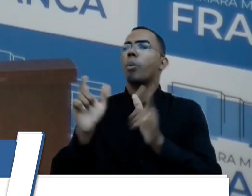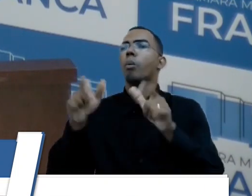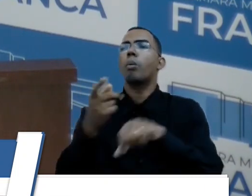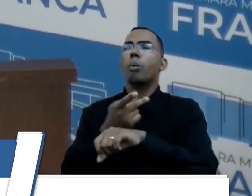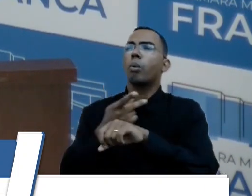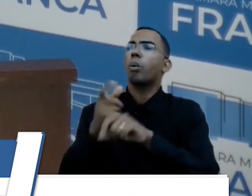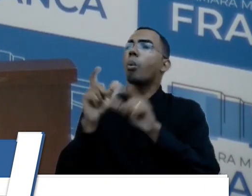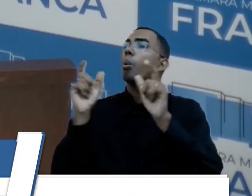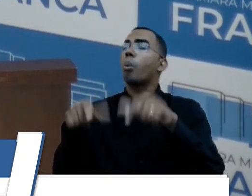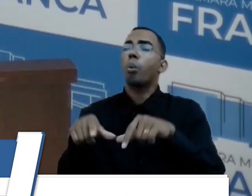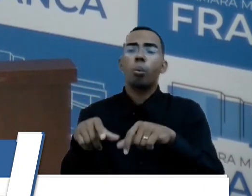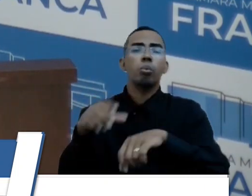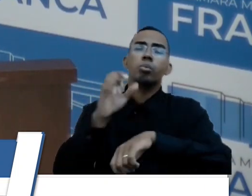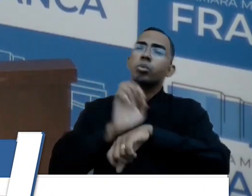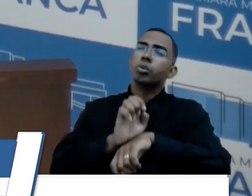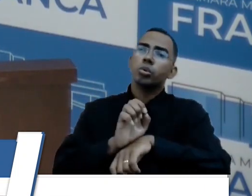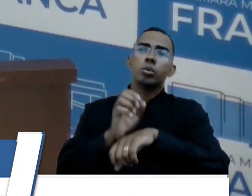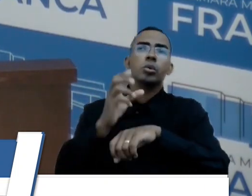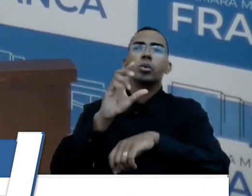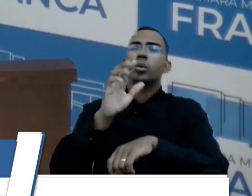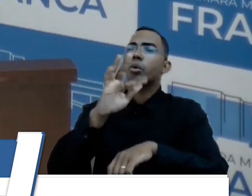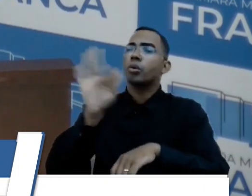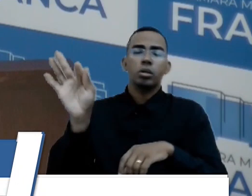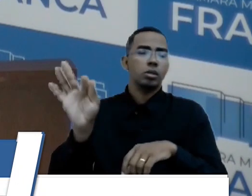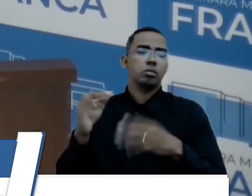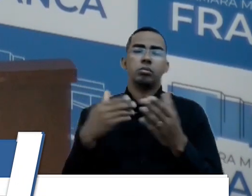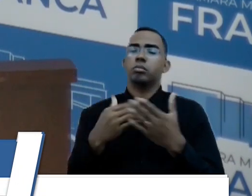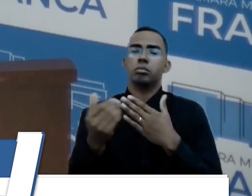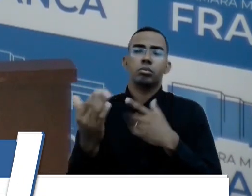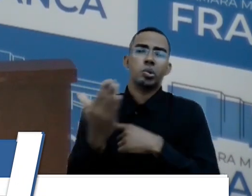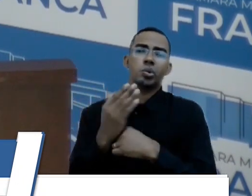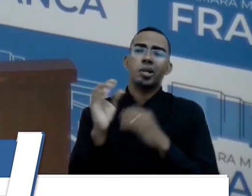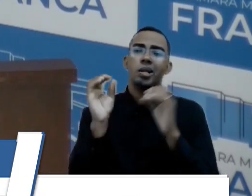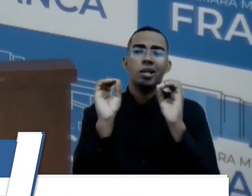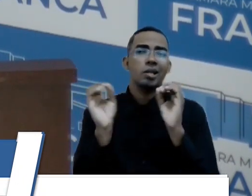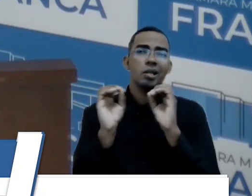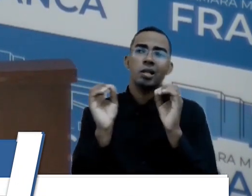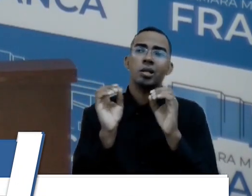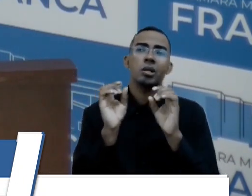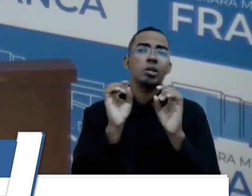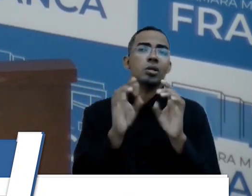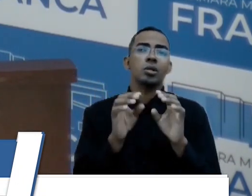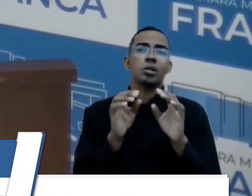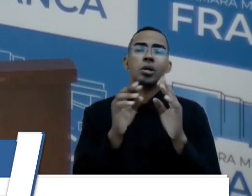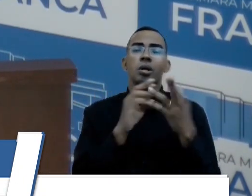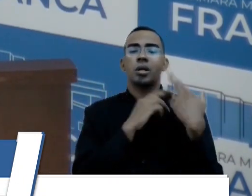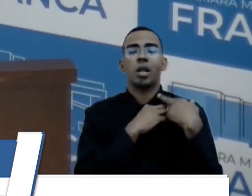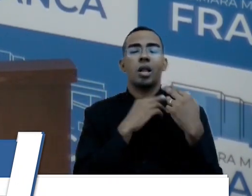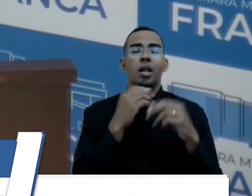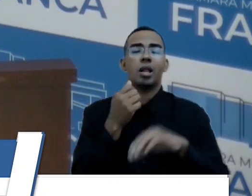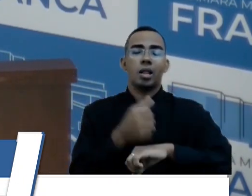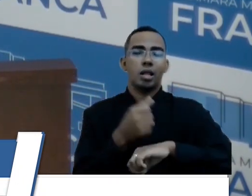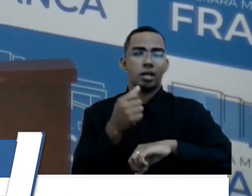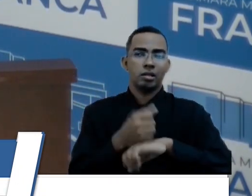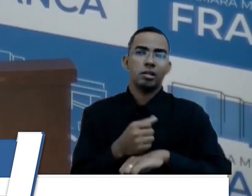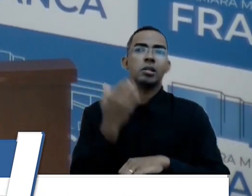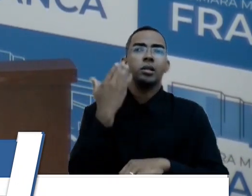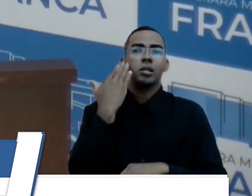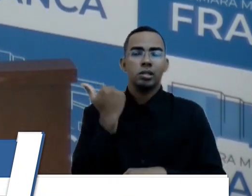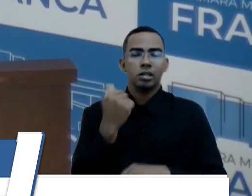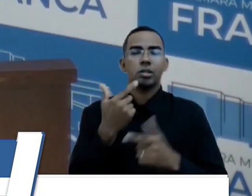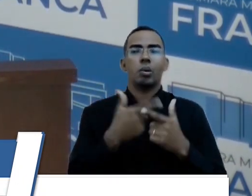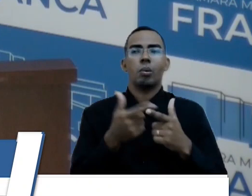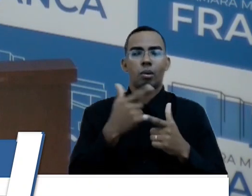onde? Estado e distrito, e o federal não está ajudando em nada, está sobrando só para o município. Eu sei que não é um problema só de Franca,